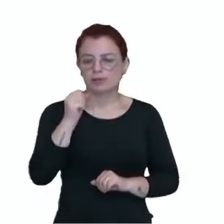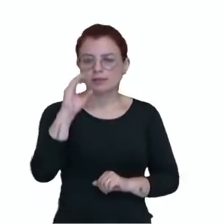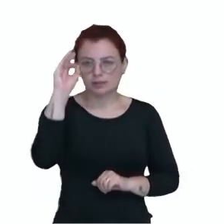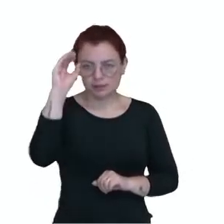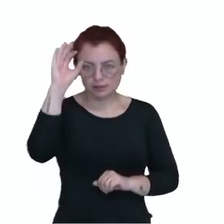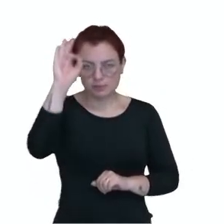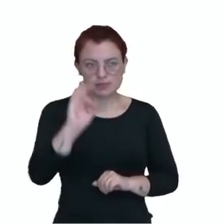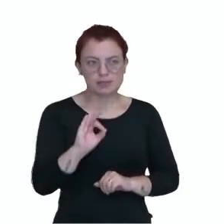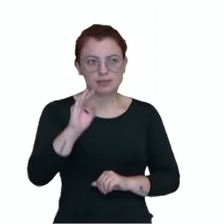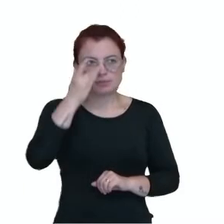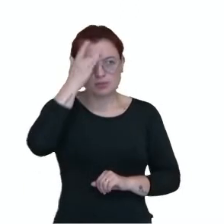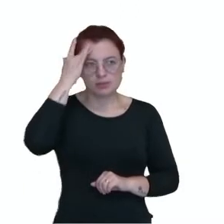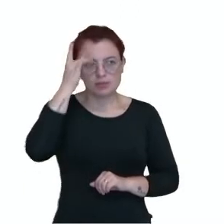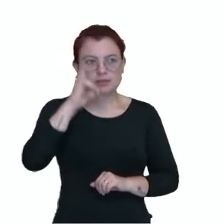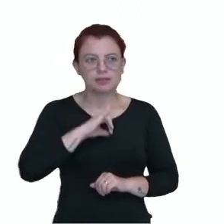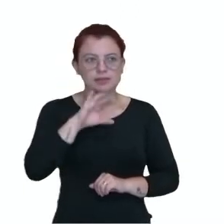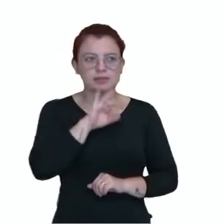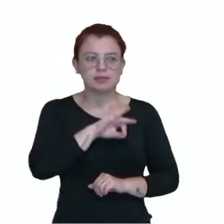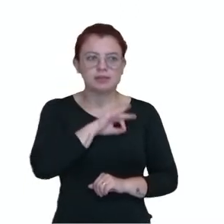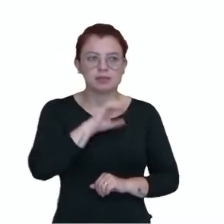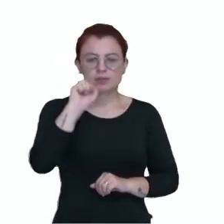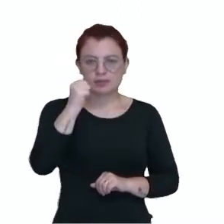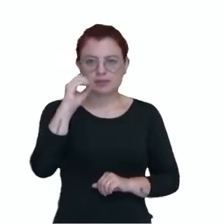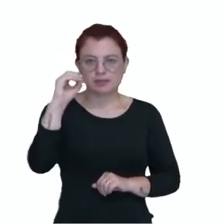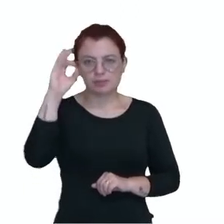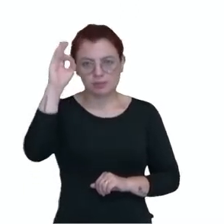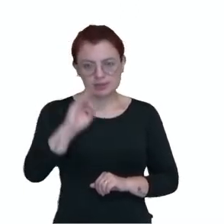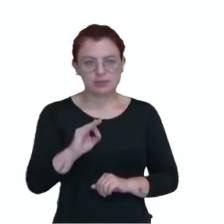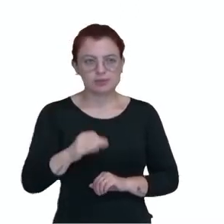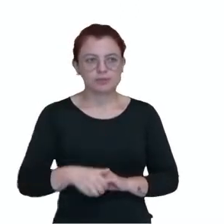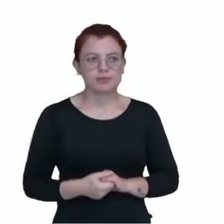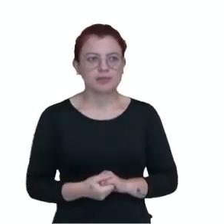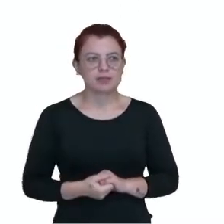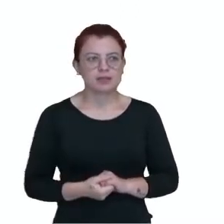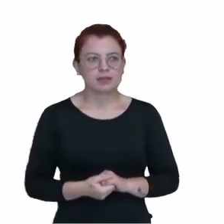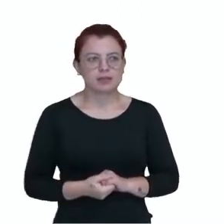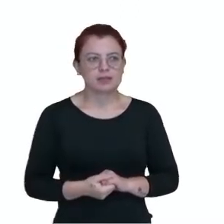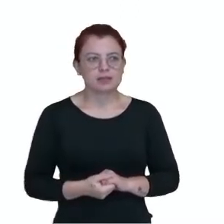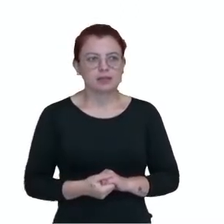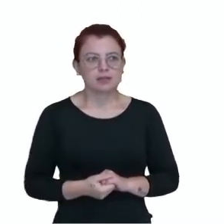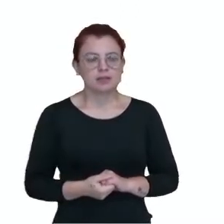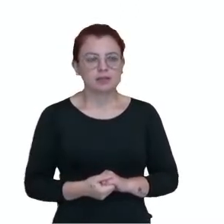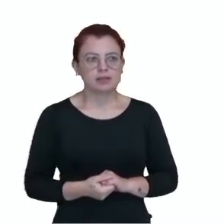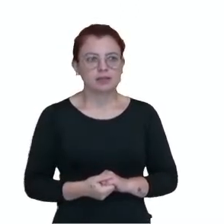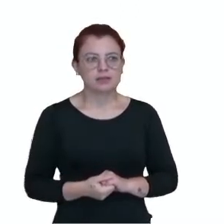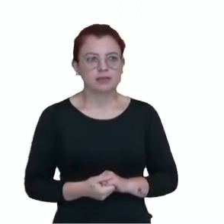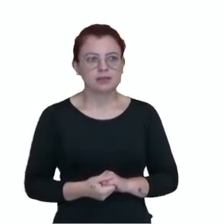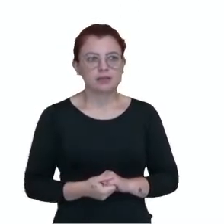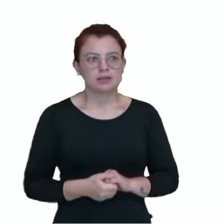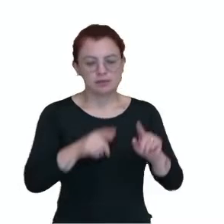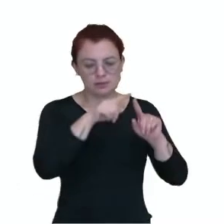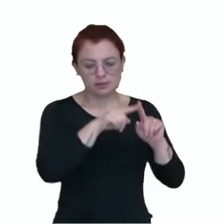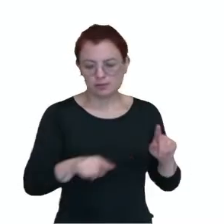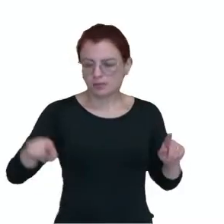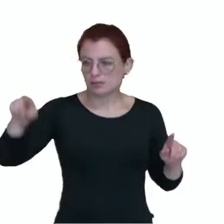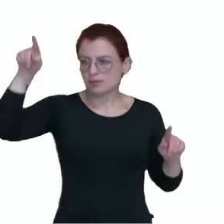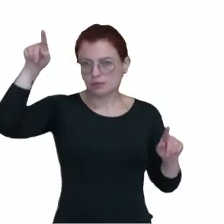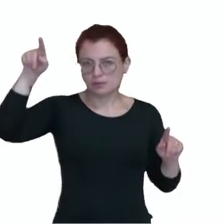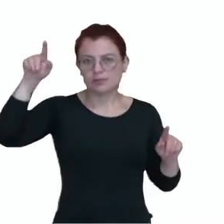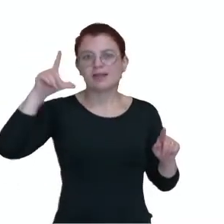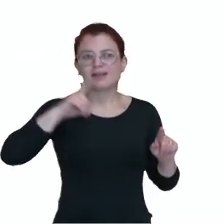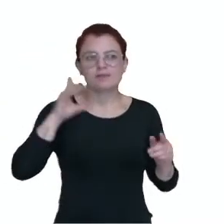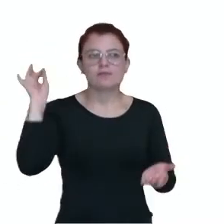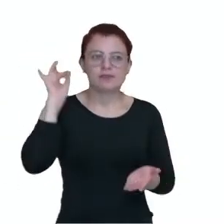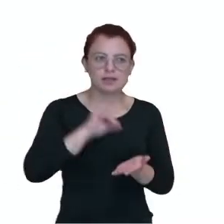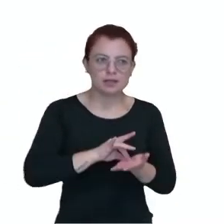da população fica com 80% da renda, certo? Agora, essa curva, pessoal, é a curva